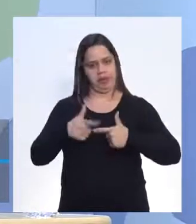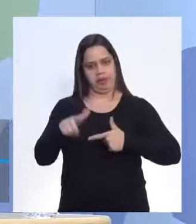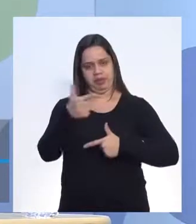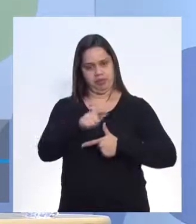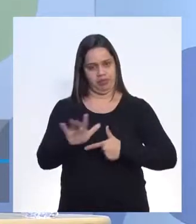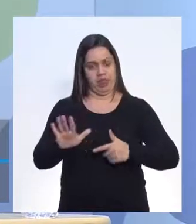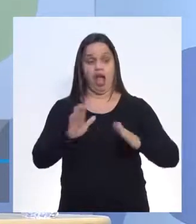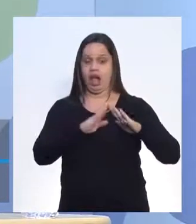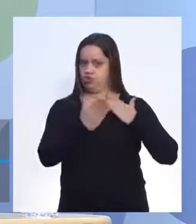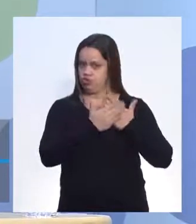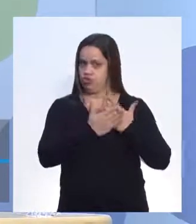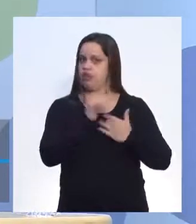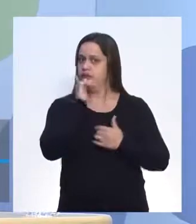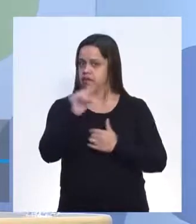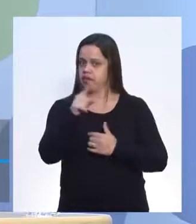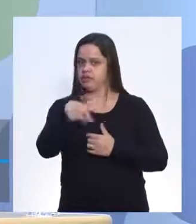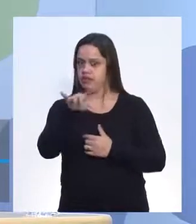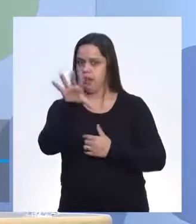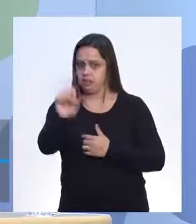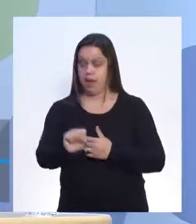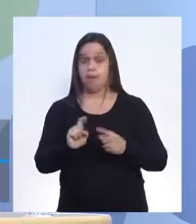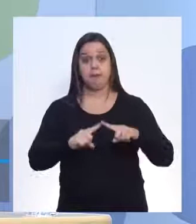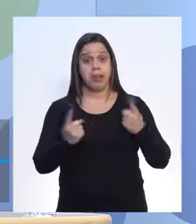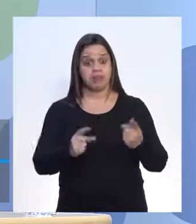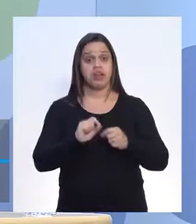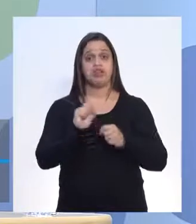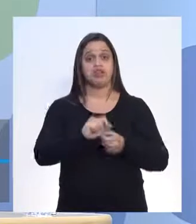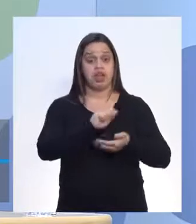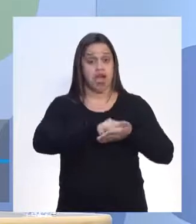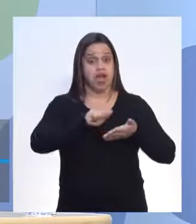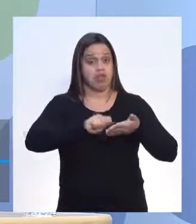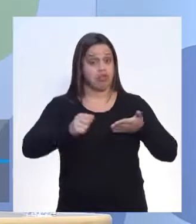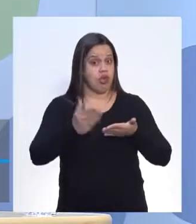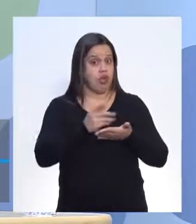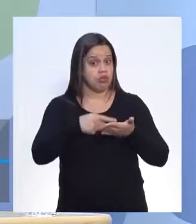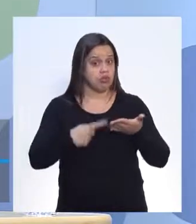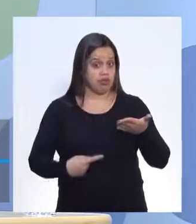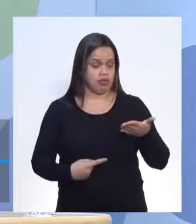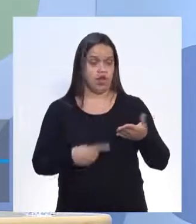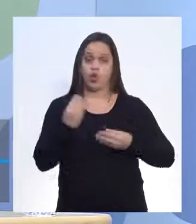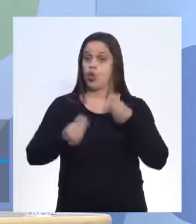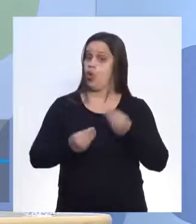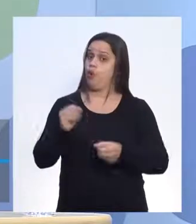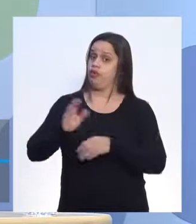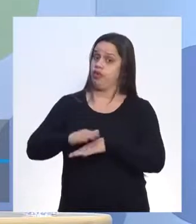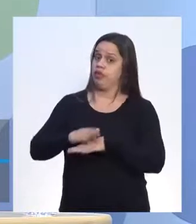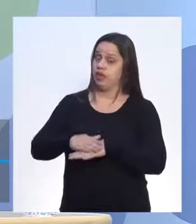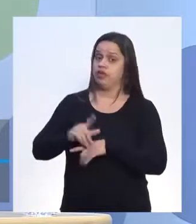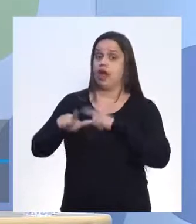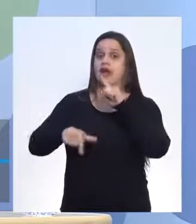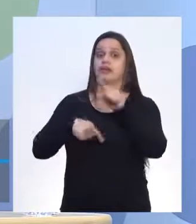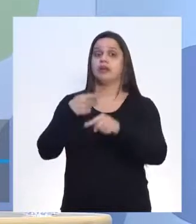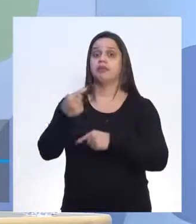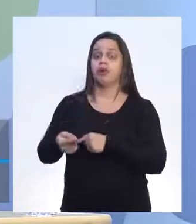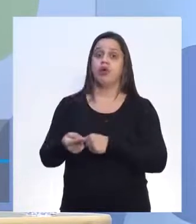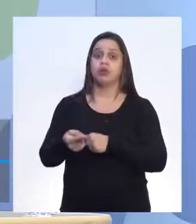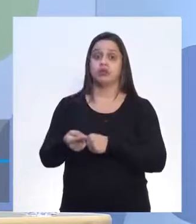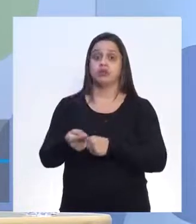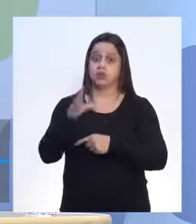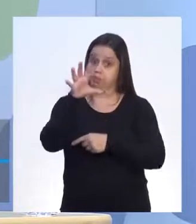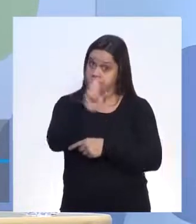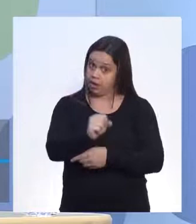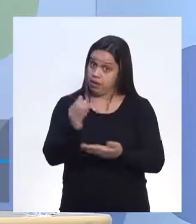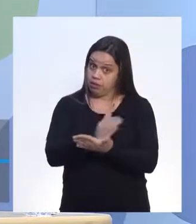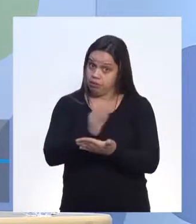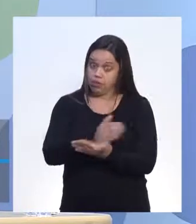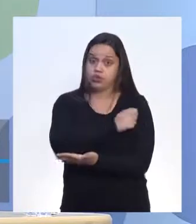deixa anotado no seu caderno, deixa a anotação lá da atividade, como que está sendo feito, e aí vocês podem colocar depois, assim